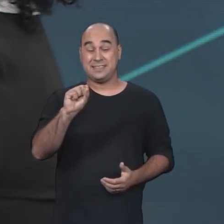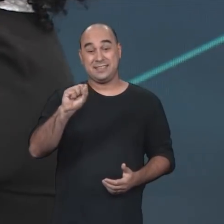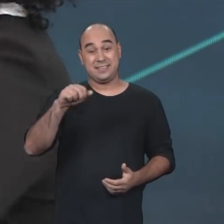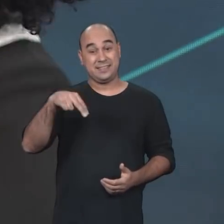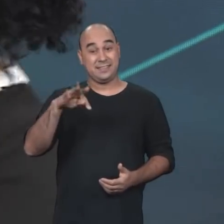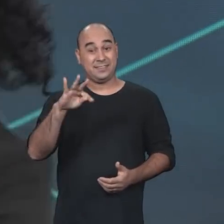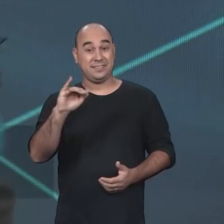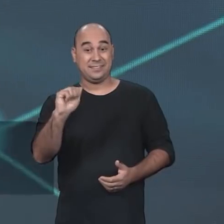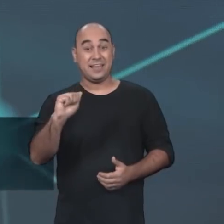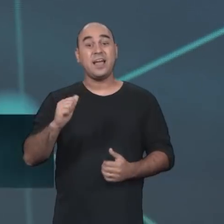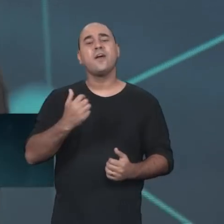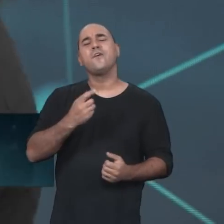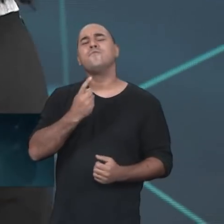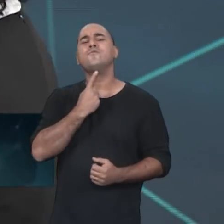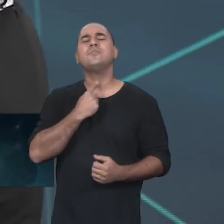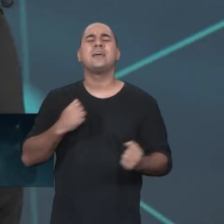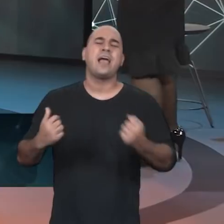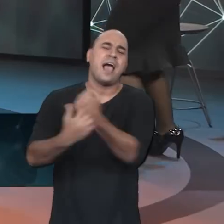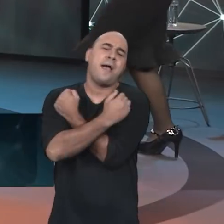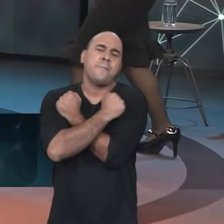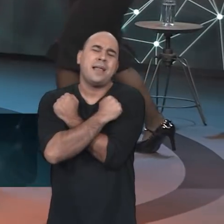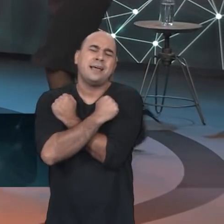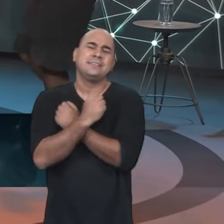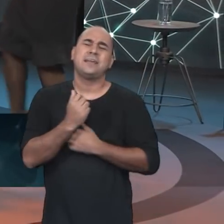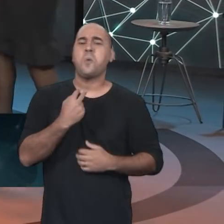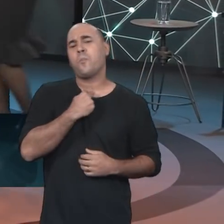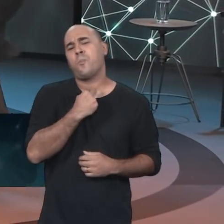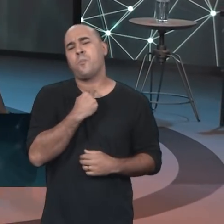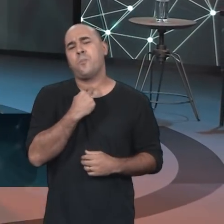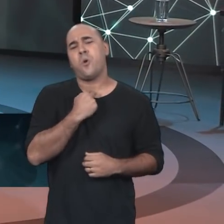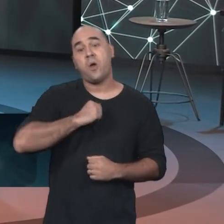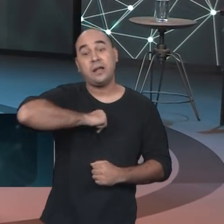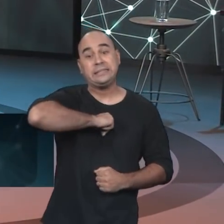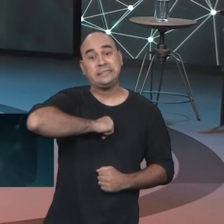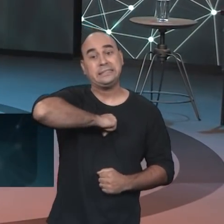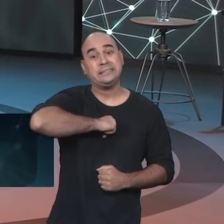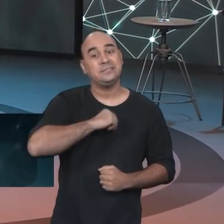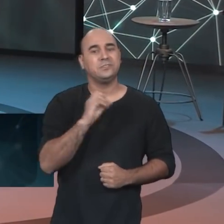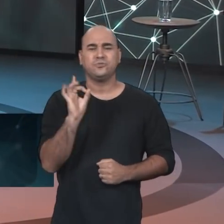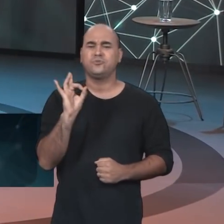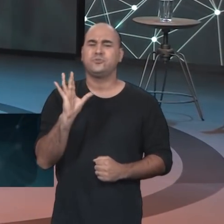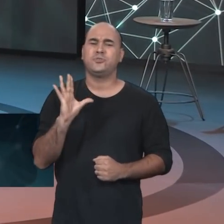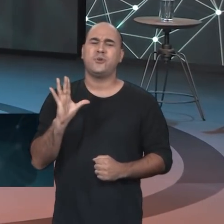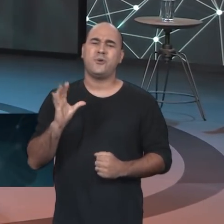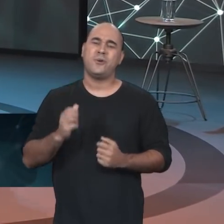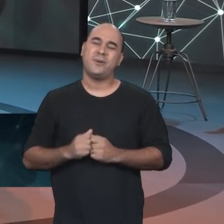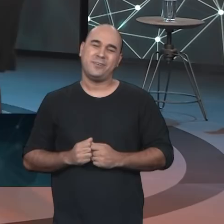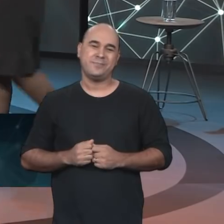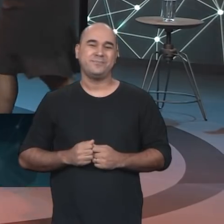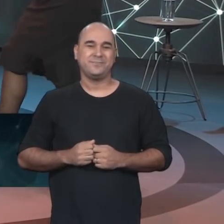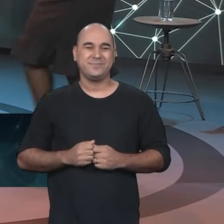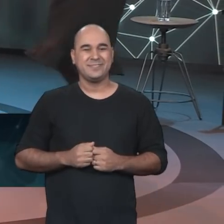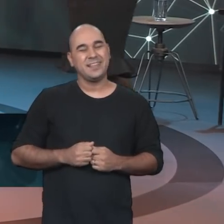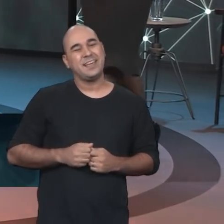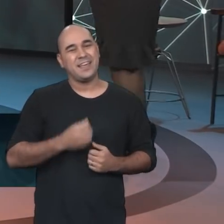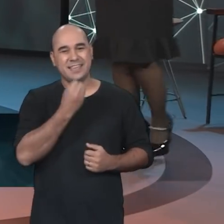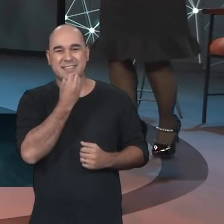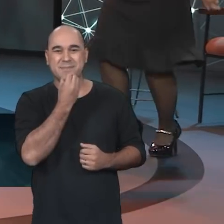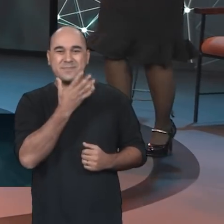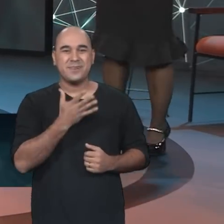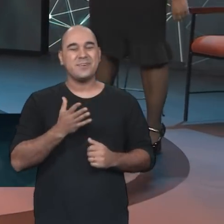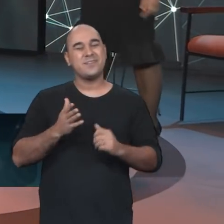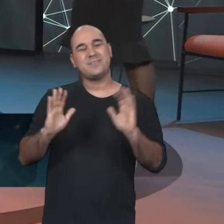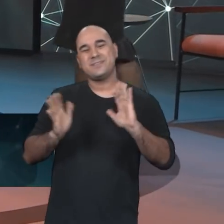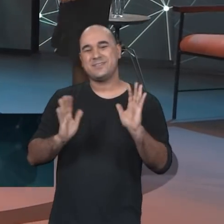vontade de te abraçar. É só no cotovelinho, né? Ah, não, vamos lá. Tudo bem, Cíntia? Como é que você certo. está? Bem, graças a Deus.